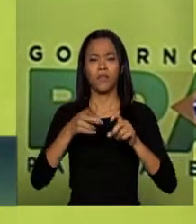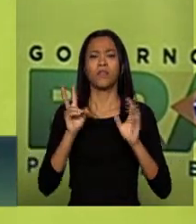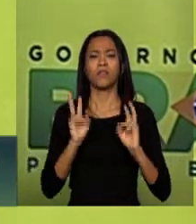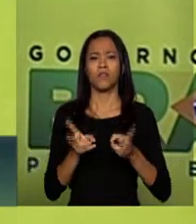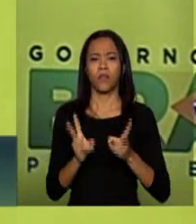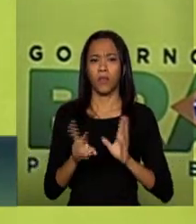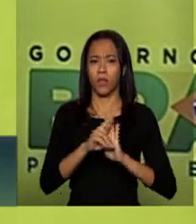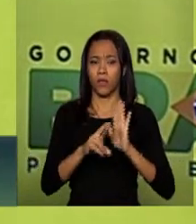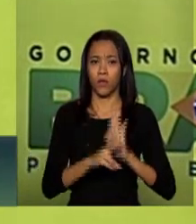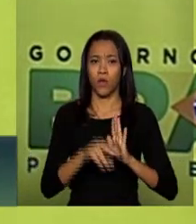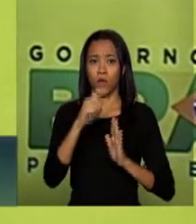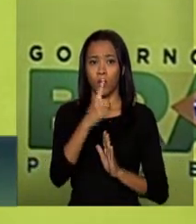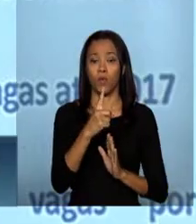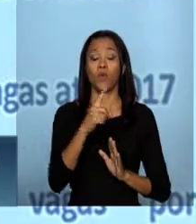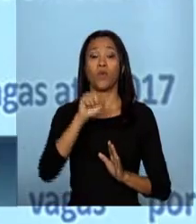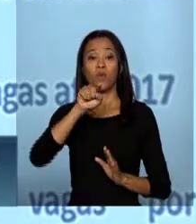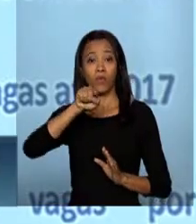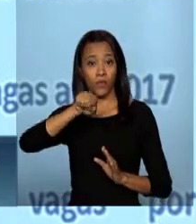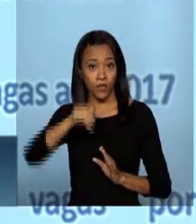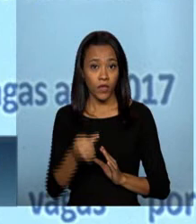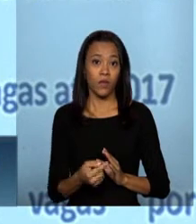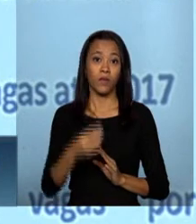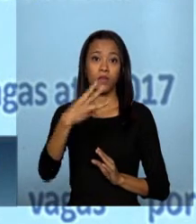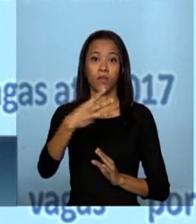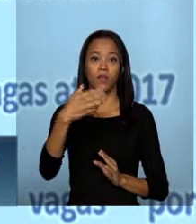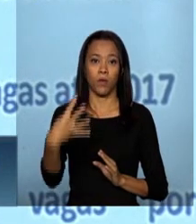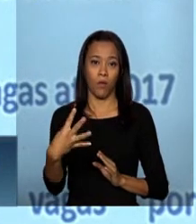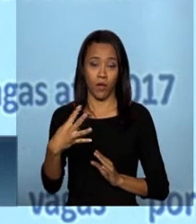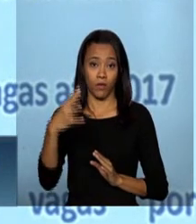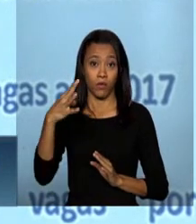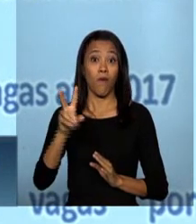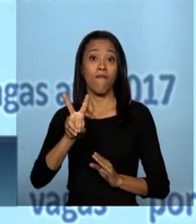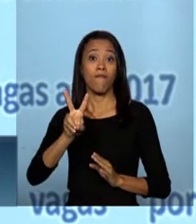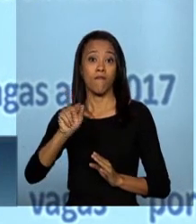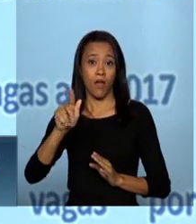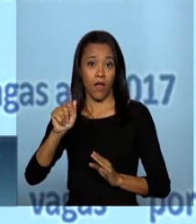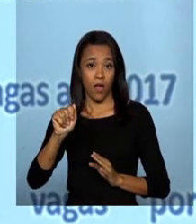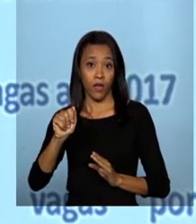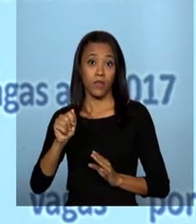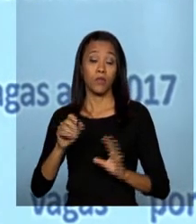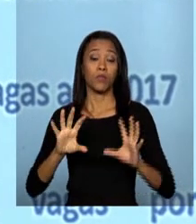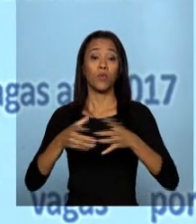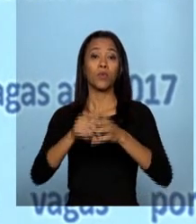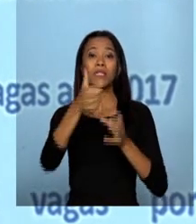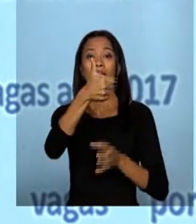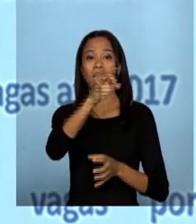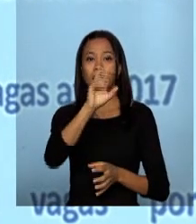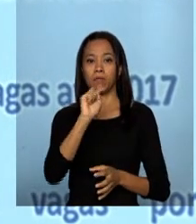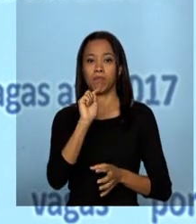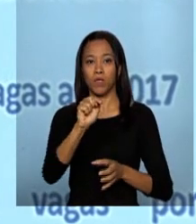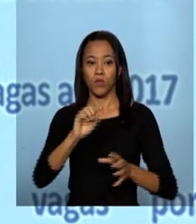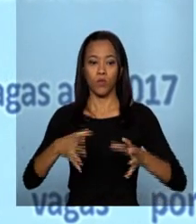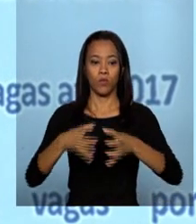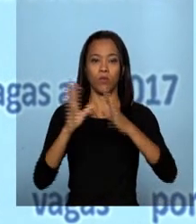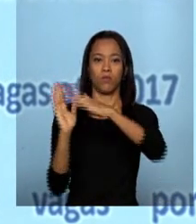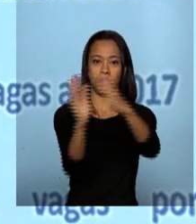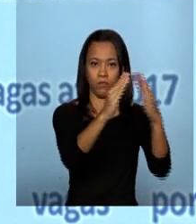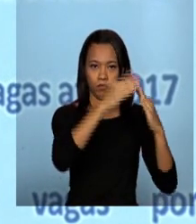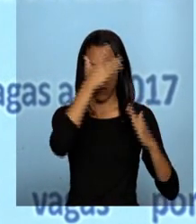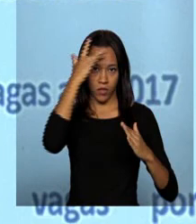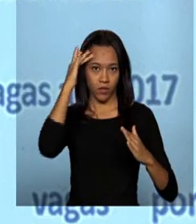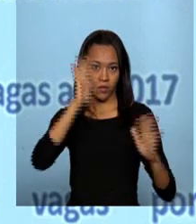de 1,34 vagas por 10 mil habitantes. Em alguns lugares, o Brasil já atingiu, até